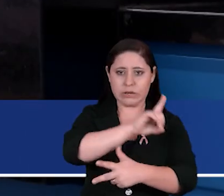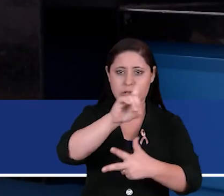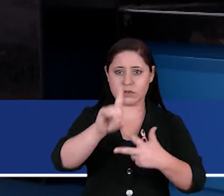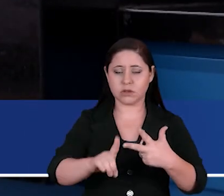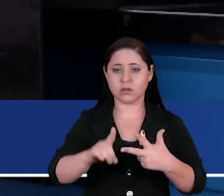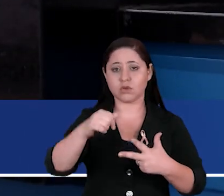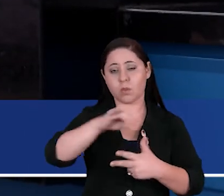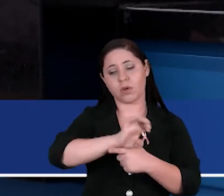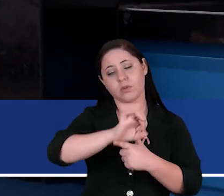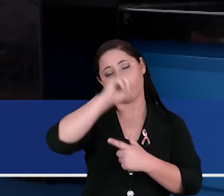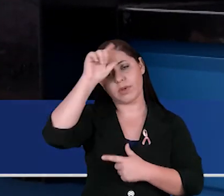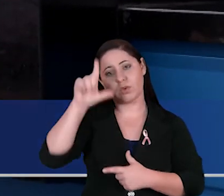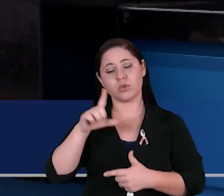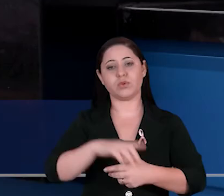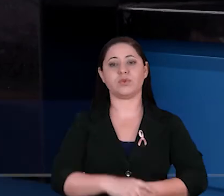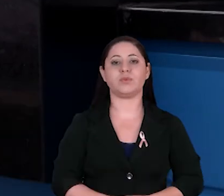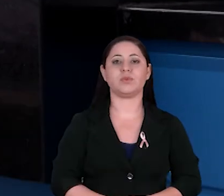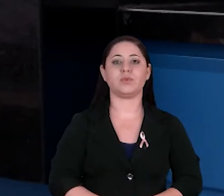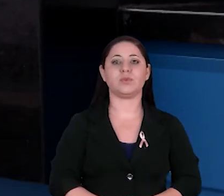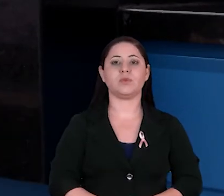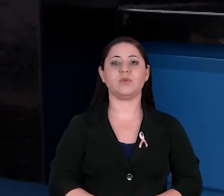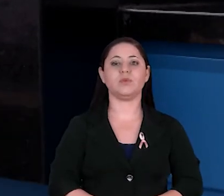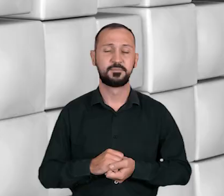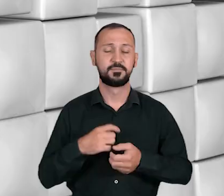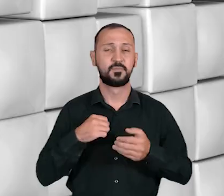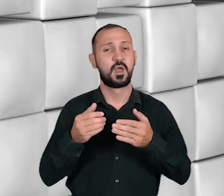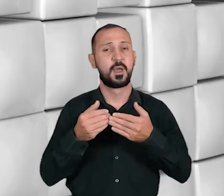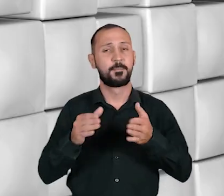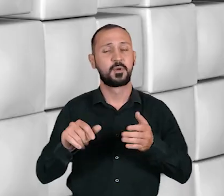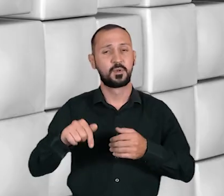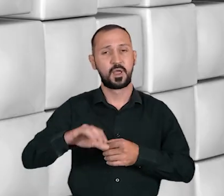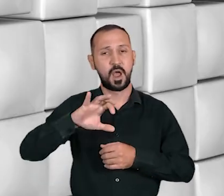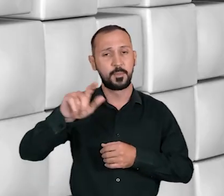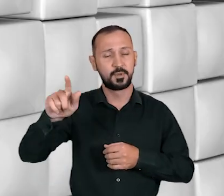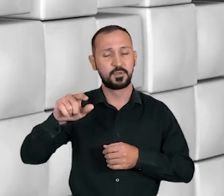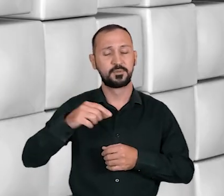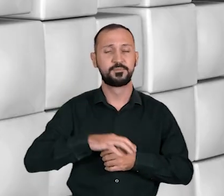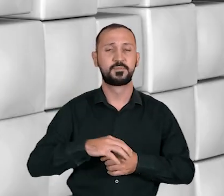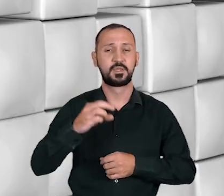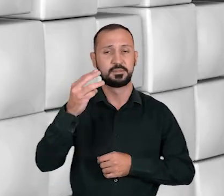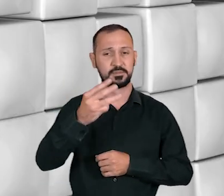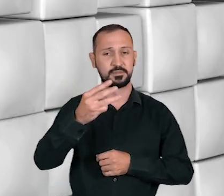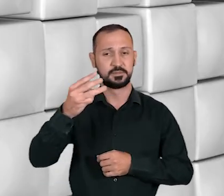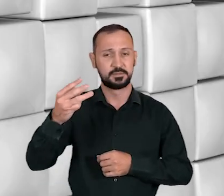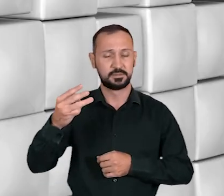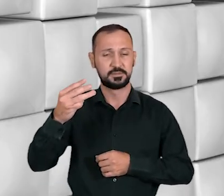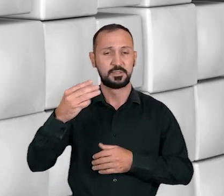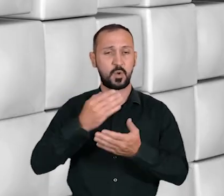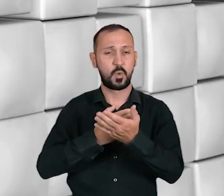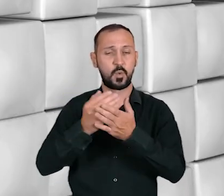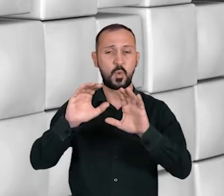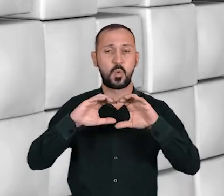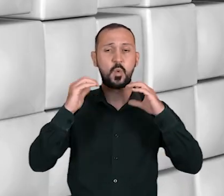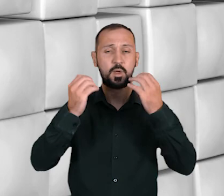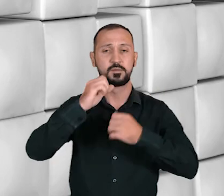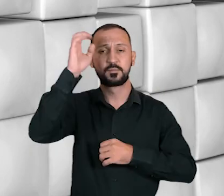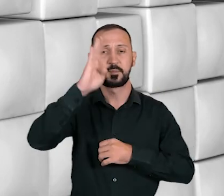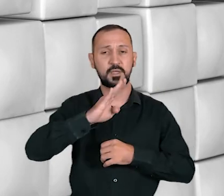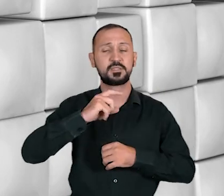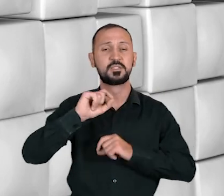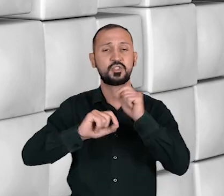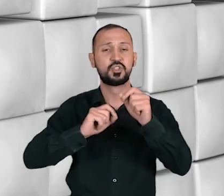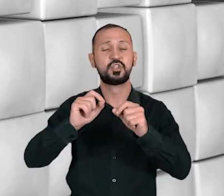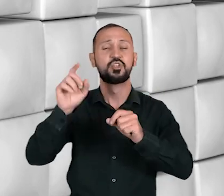à tríplice epidemia em Mato Grosso do Sul. Foi aberta em Campo Grande a 33ª edição do